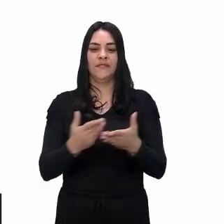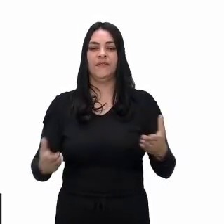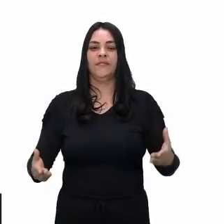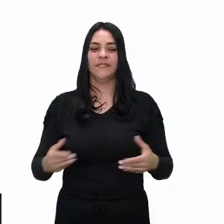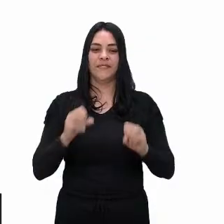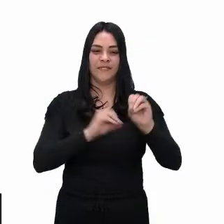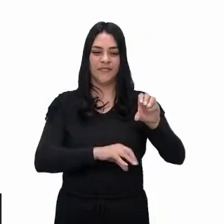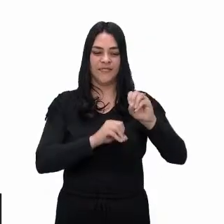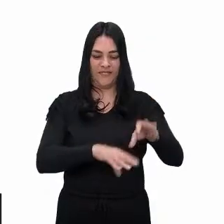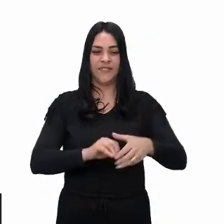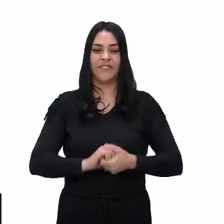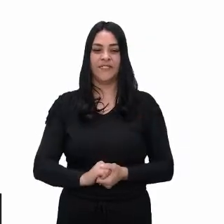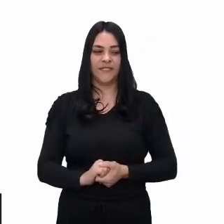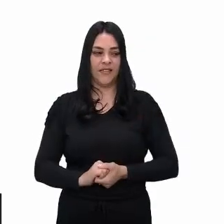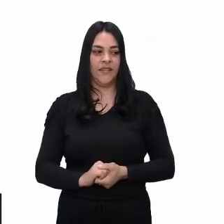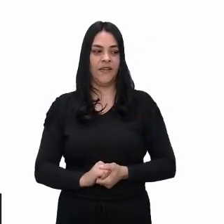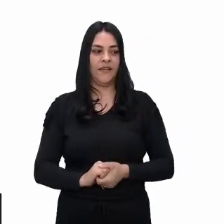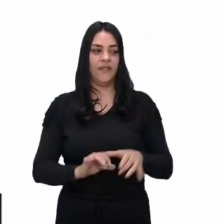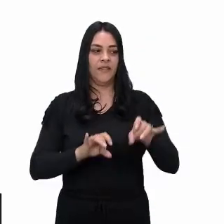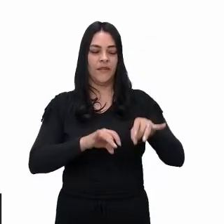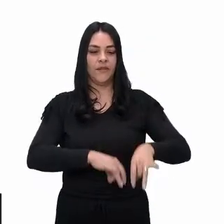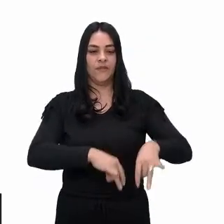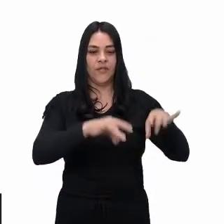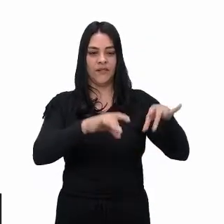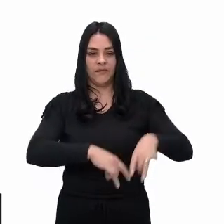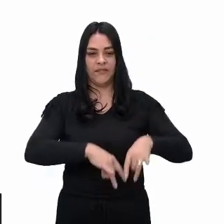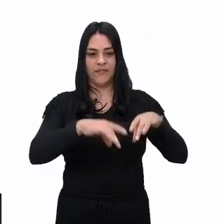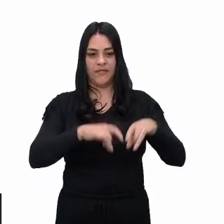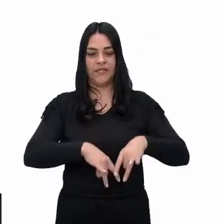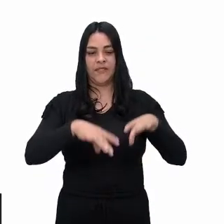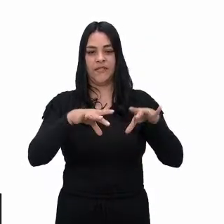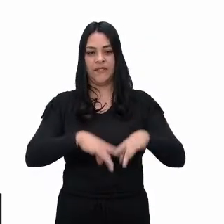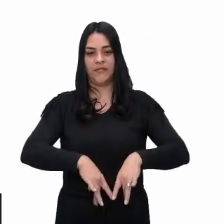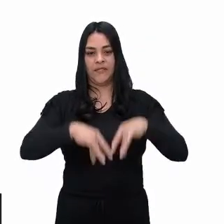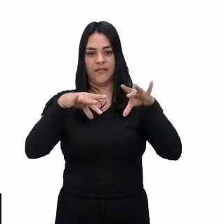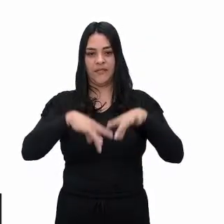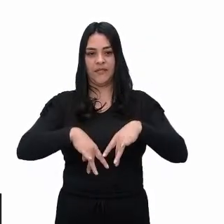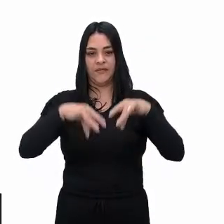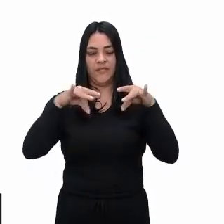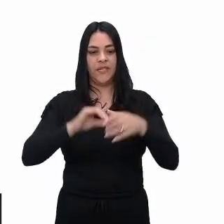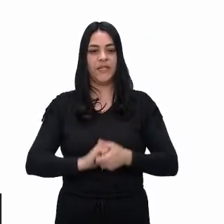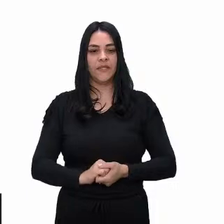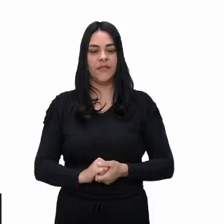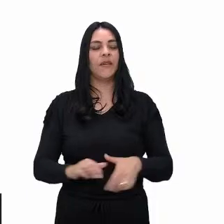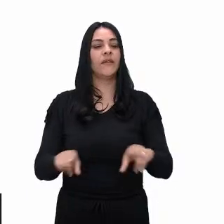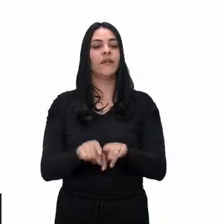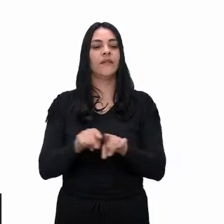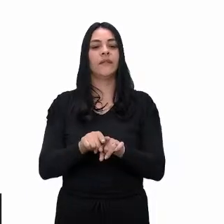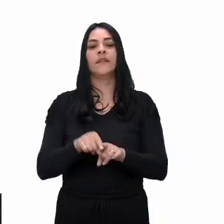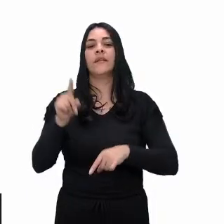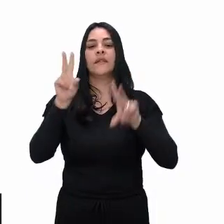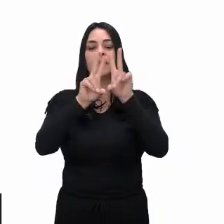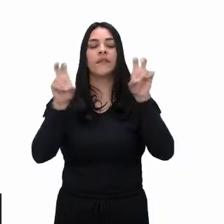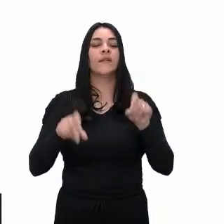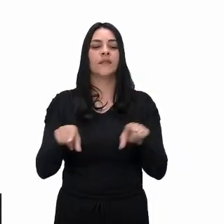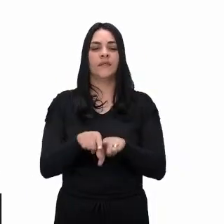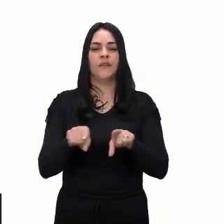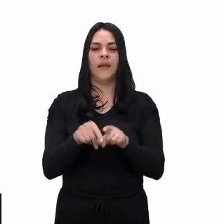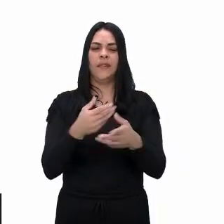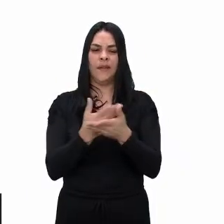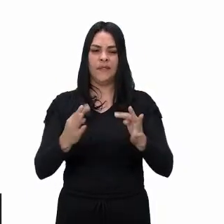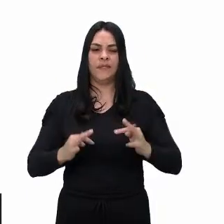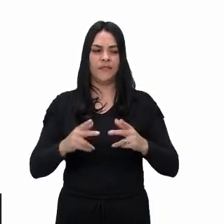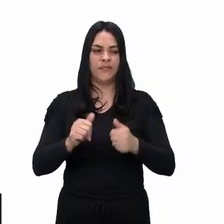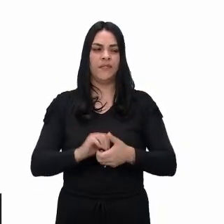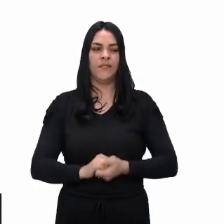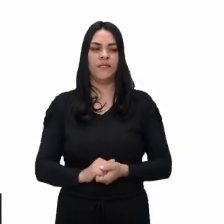incluindo fóruns, oficinas, limpezas de praia, rodas de conversa, semanas temáticas e também muitas ações envolvendo a